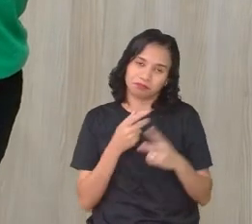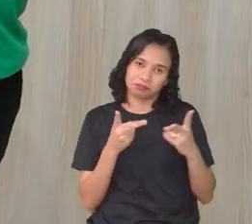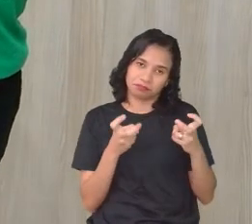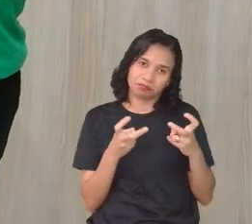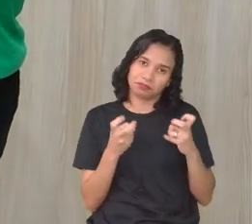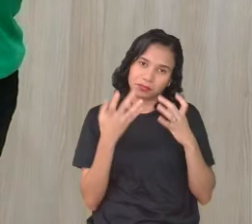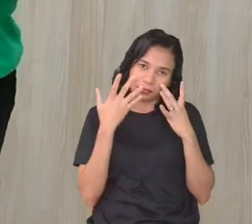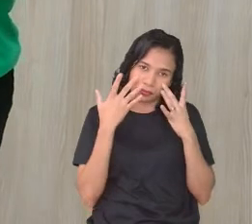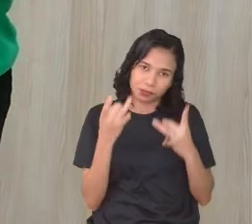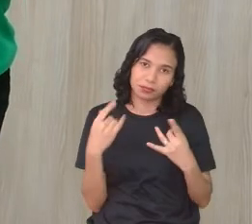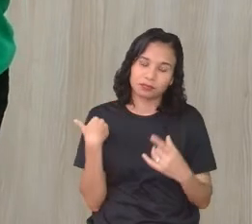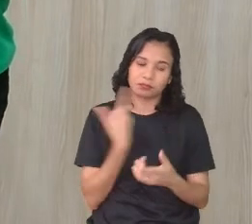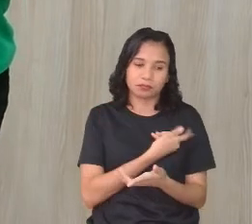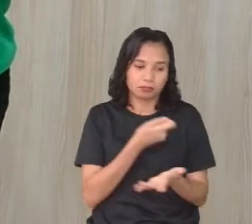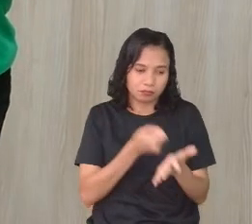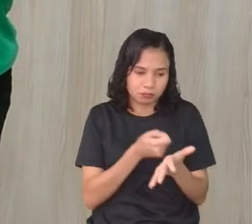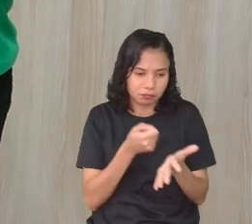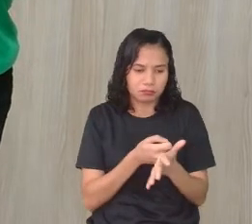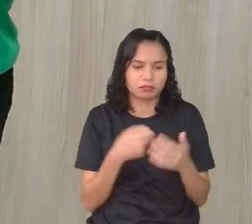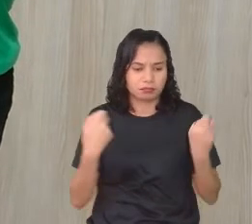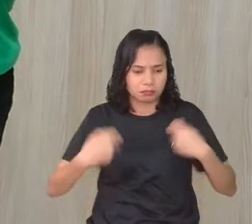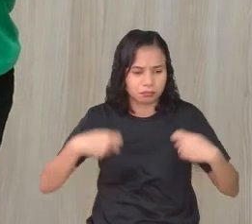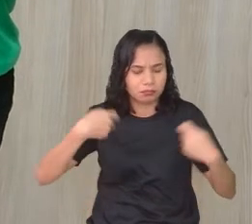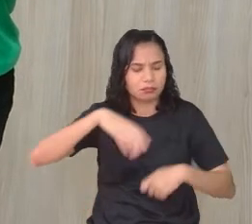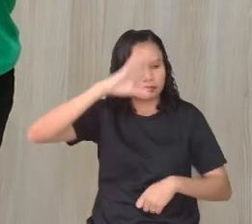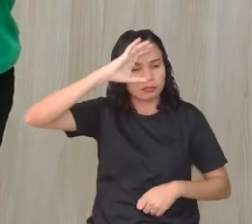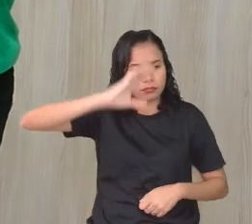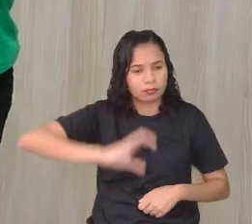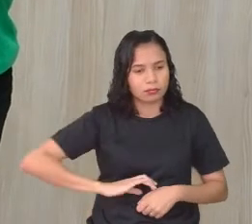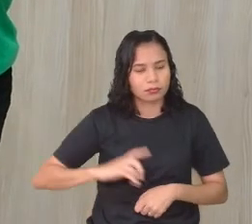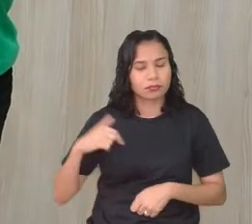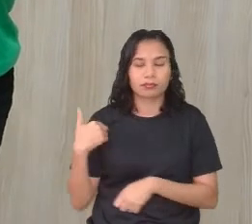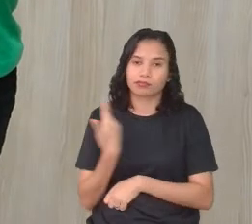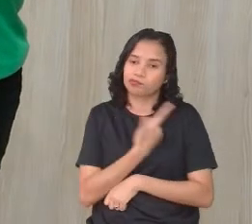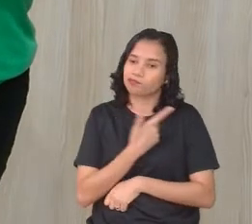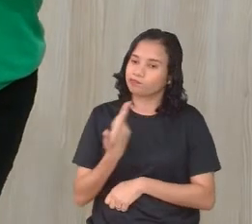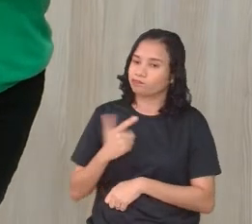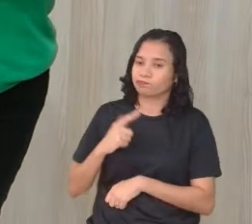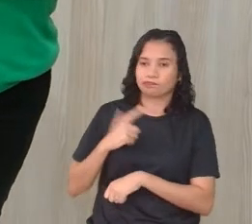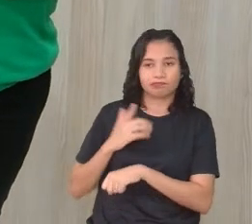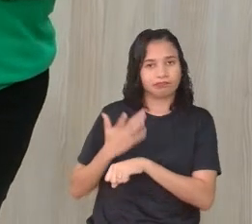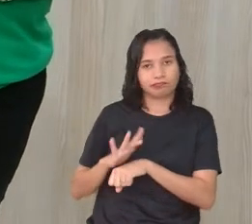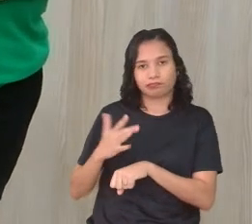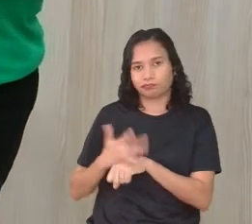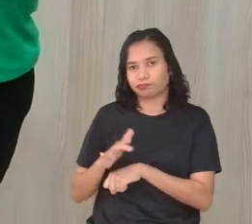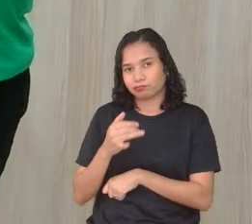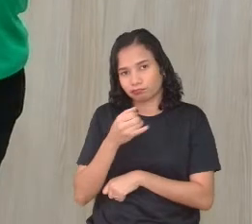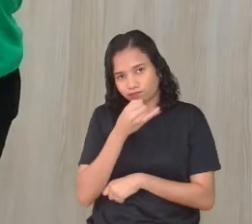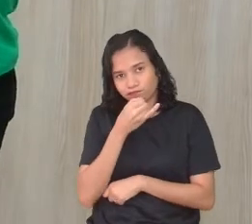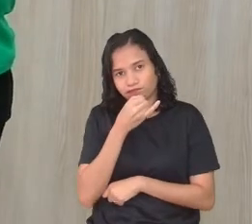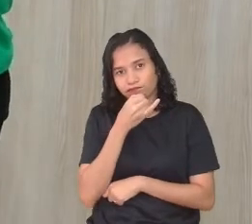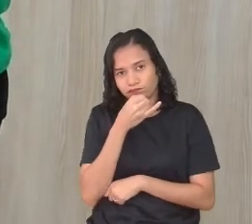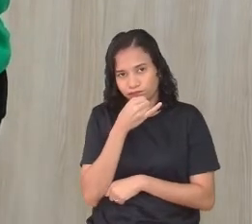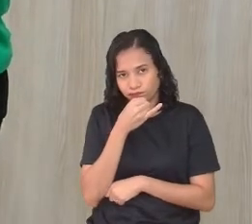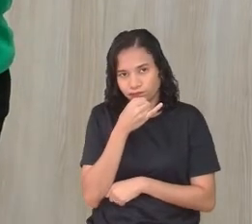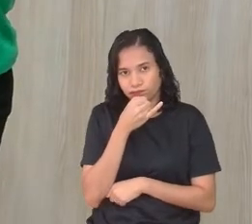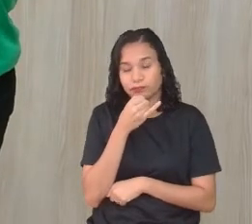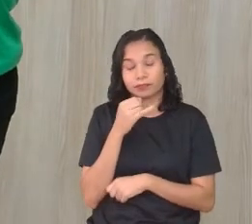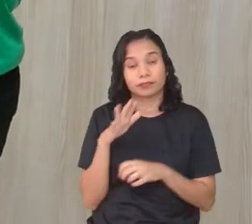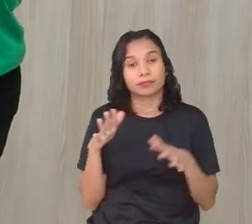atenção, não é? Que estamos cobrando cidadania, mas nós, como cidadãos, não praticamos essa